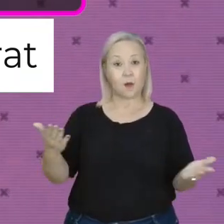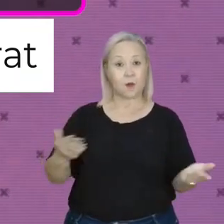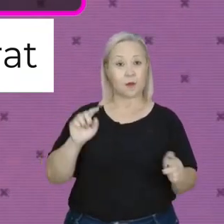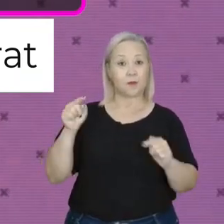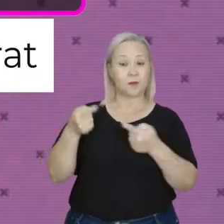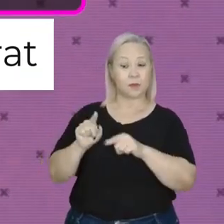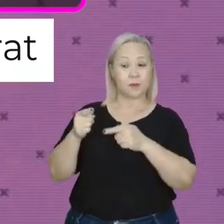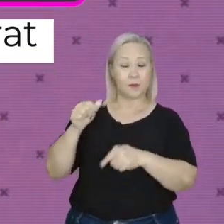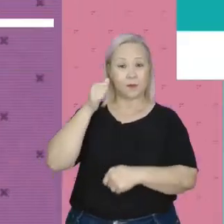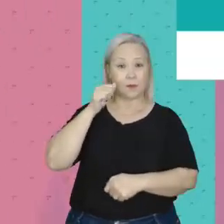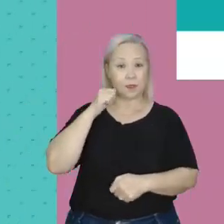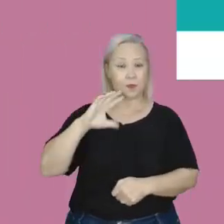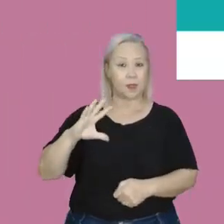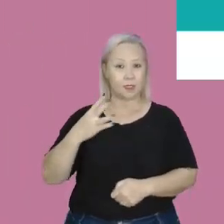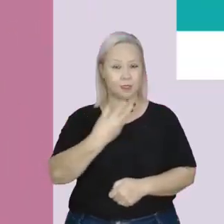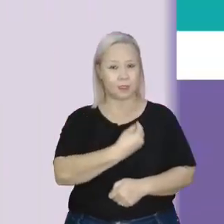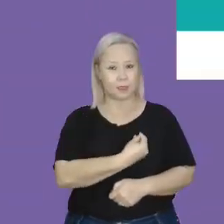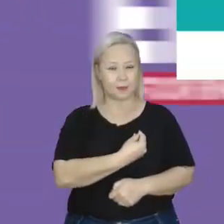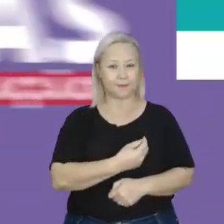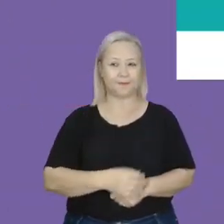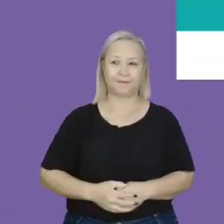trans.